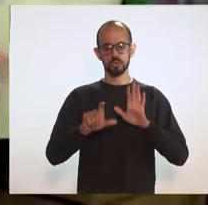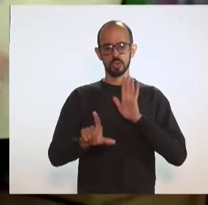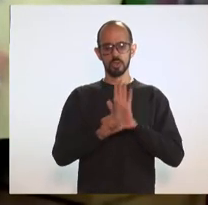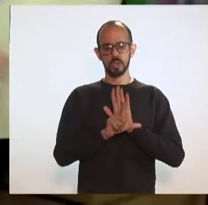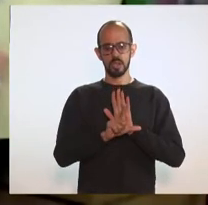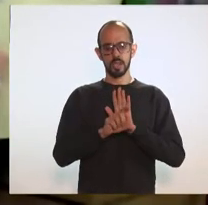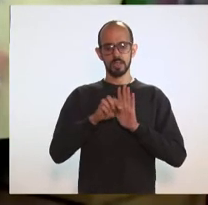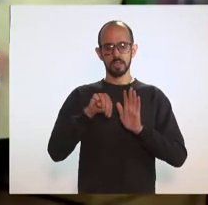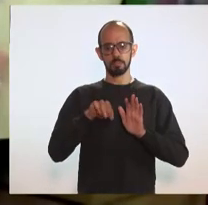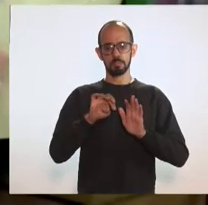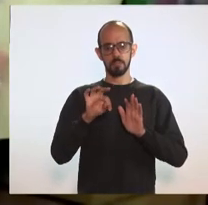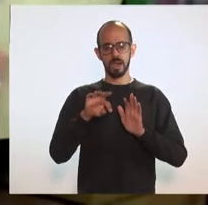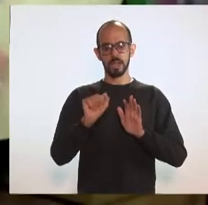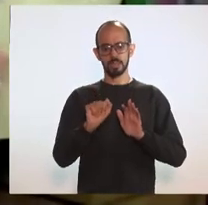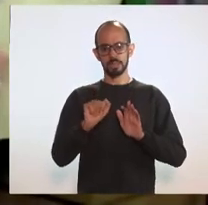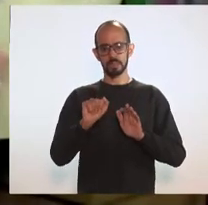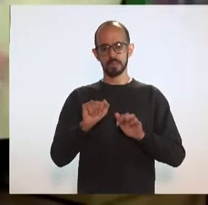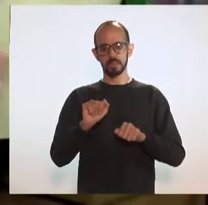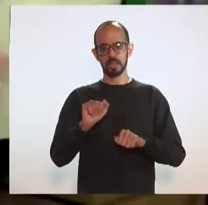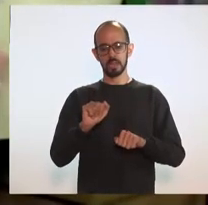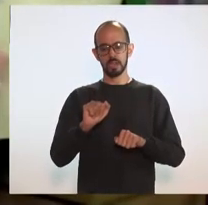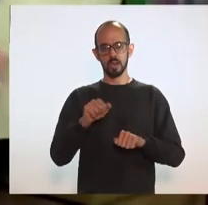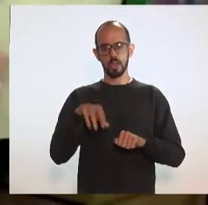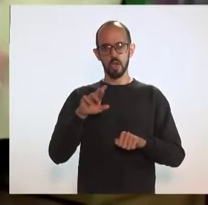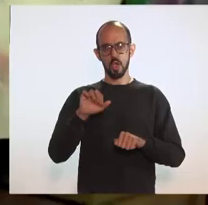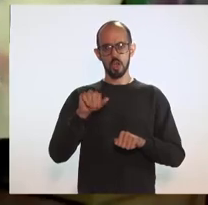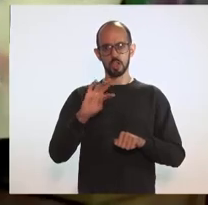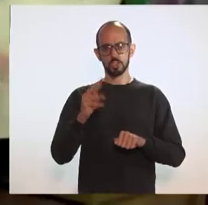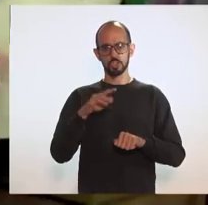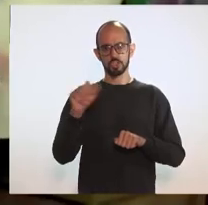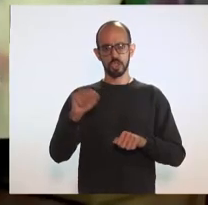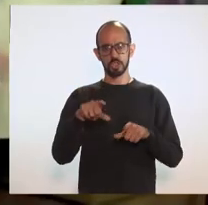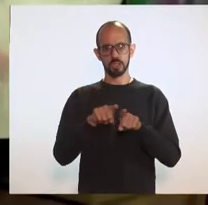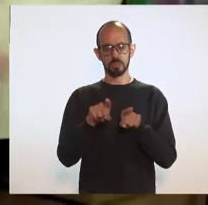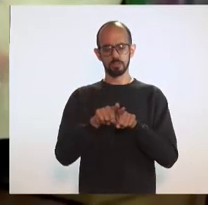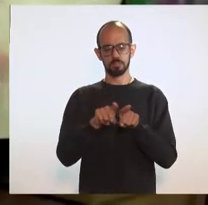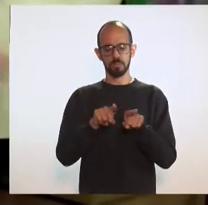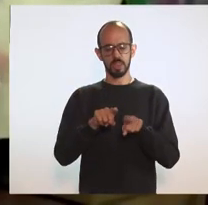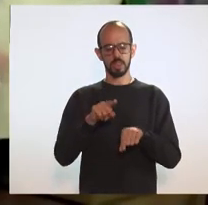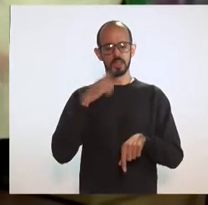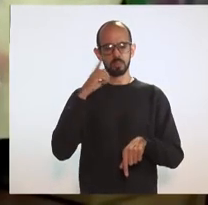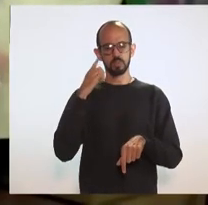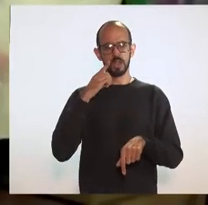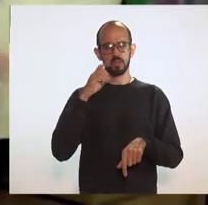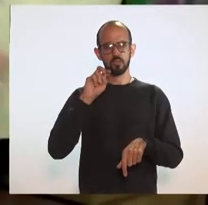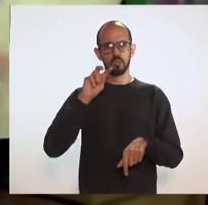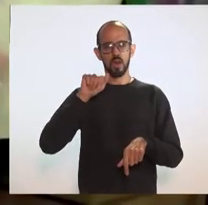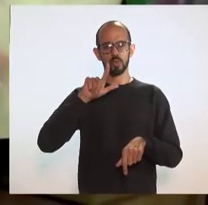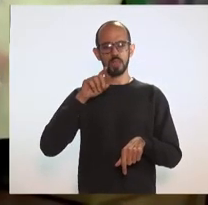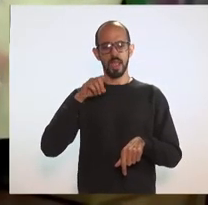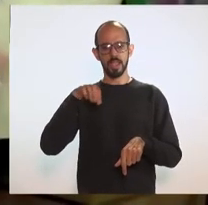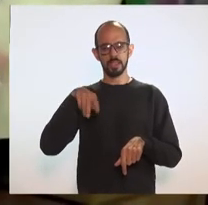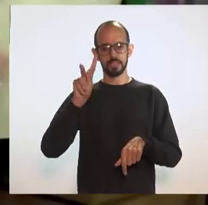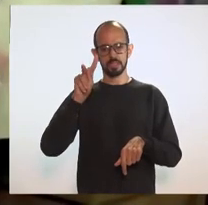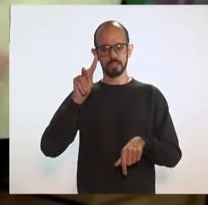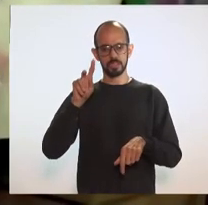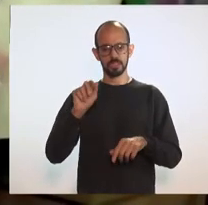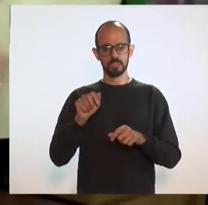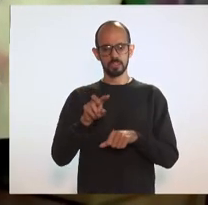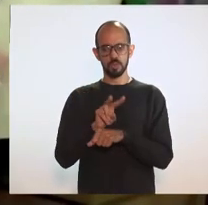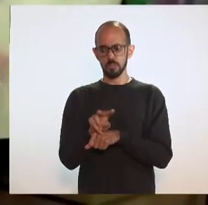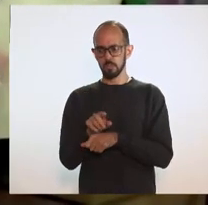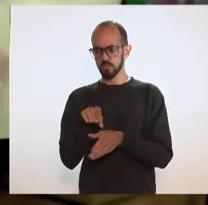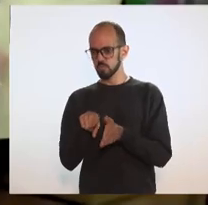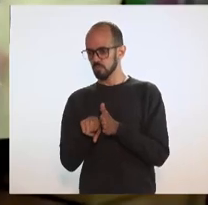Martha Rocha Gustavo tutuca Se não me engano era Deputado Valdete tá bem sobre a o monitoramento